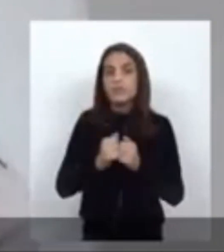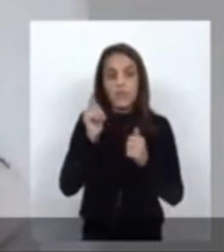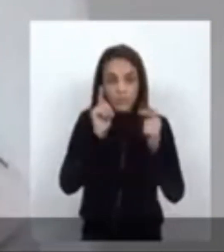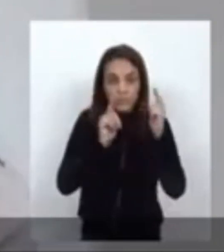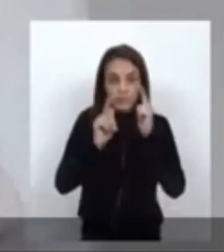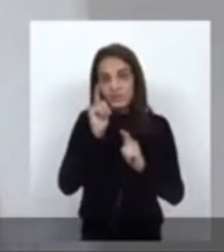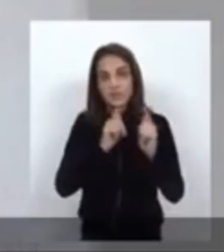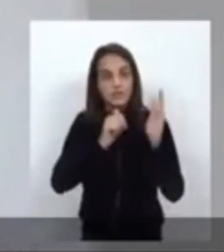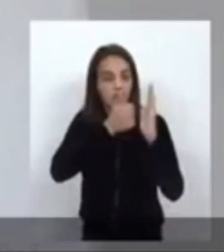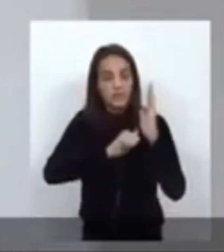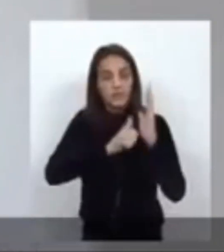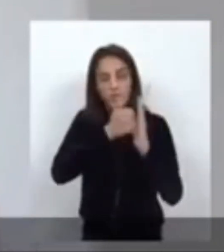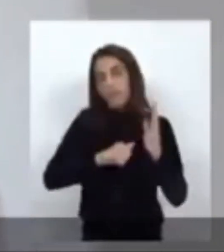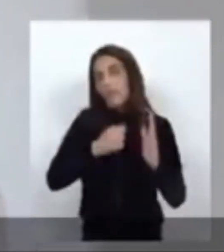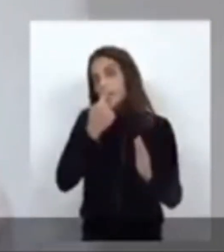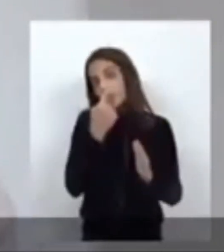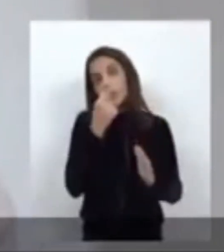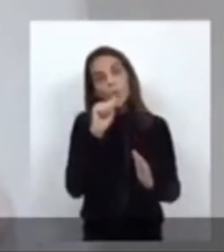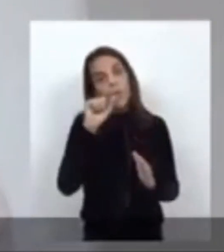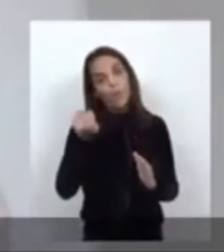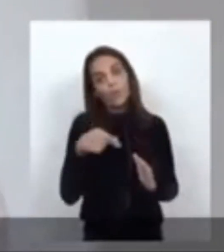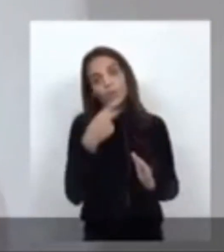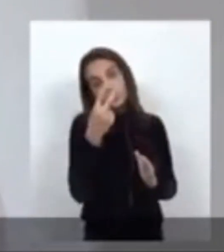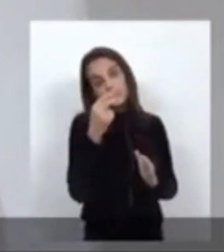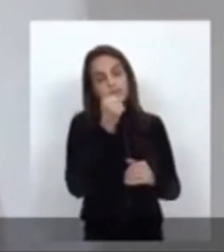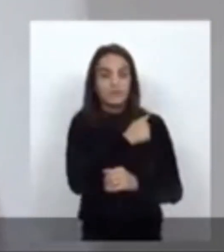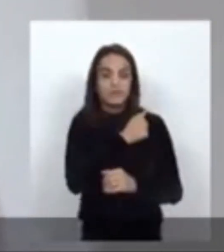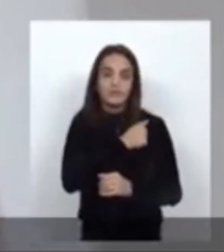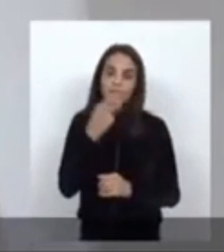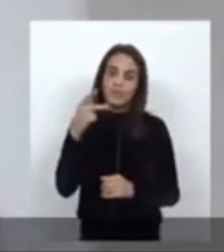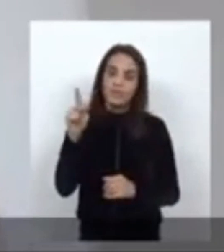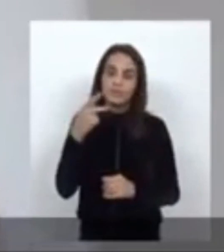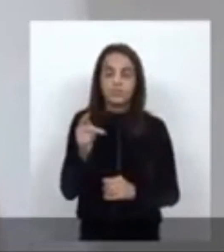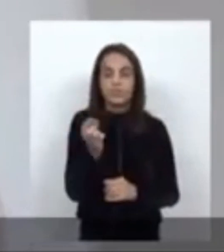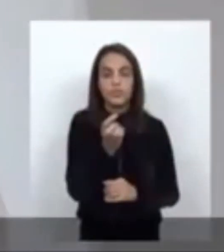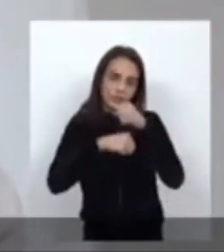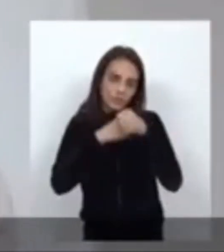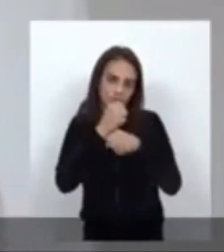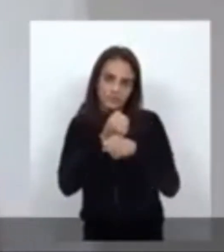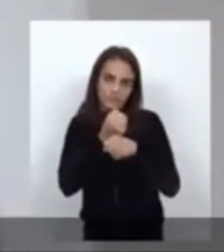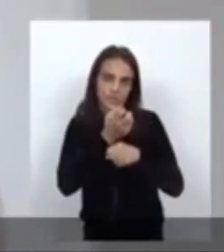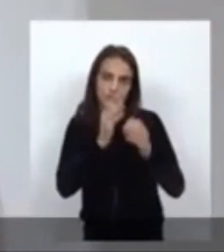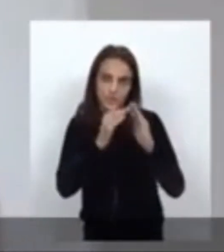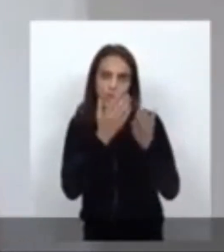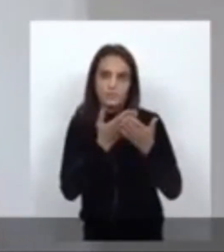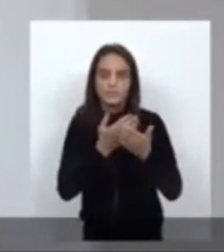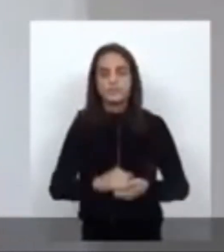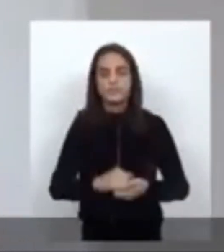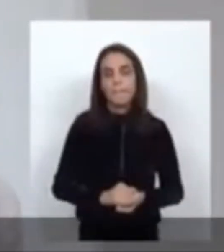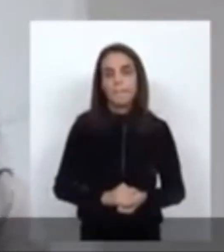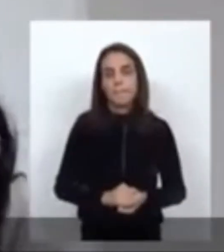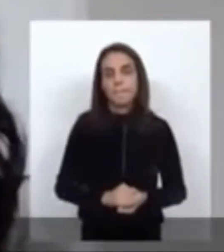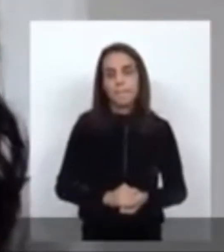por pelo menos 1, 2 alunos da sua série, né, da série que ele leciona. É importante também colocar,